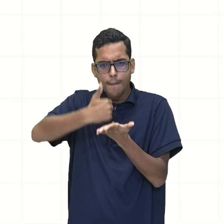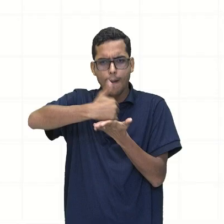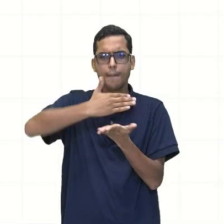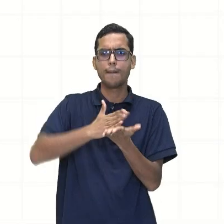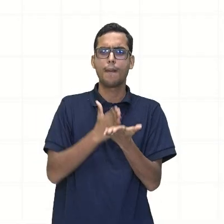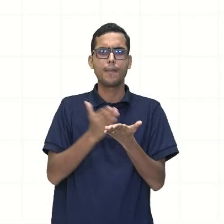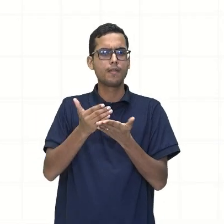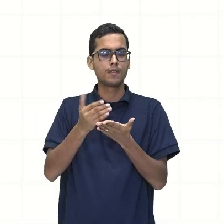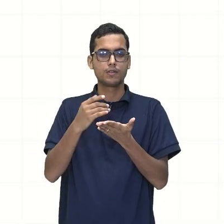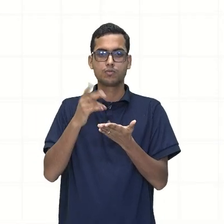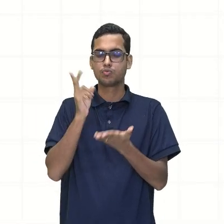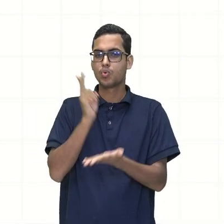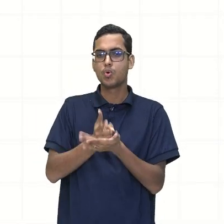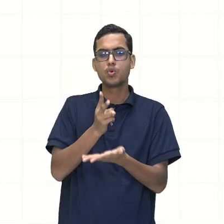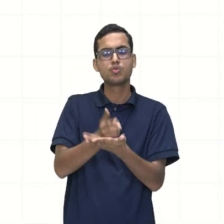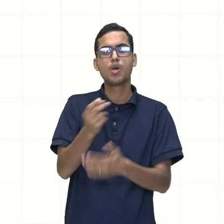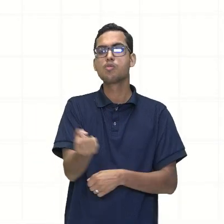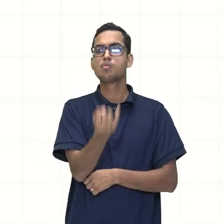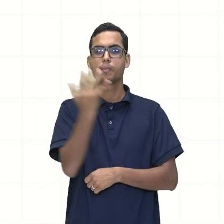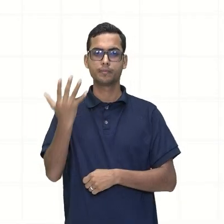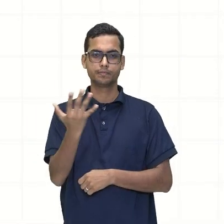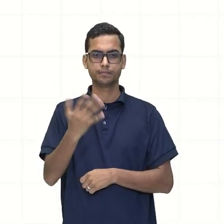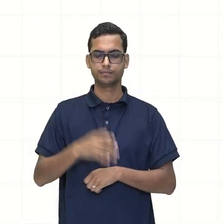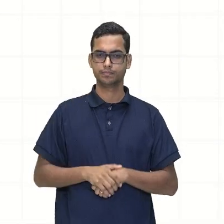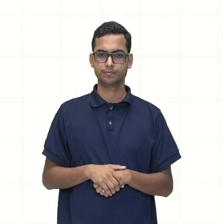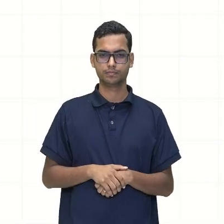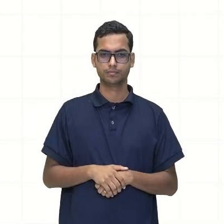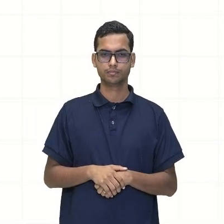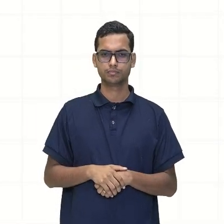sobraram? Então, ele não quer saber quantos foram